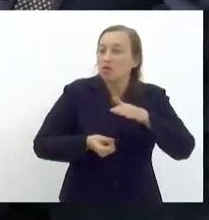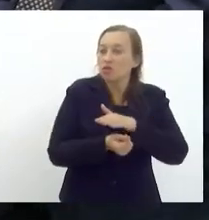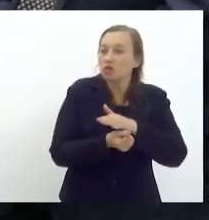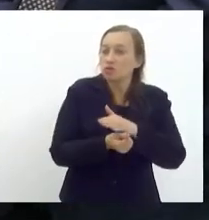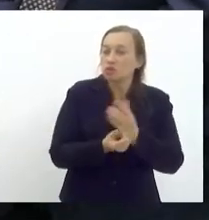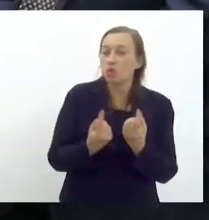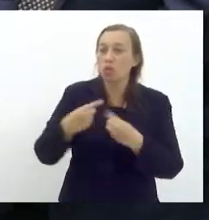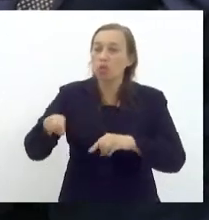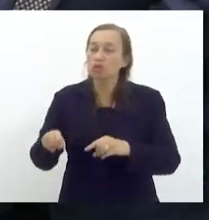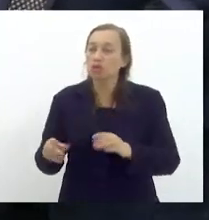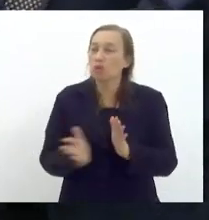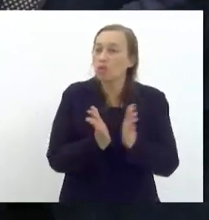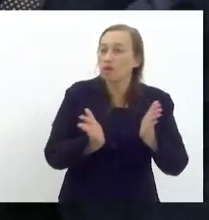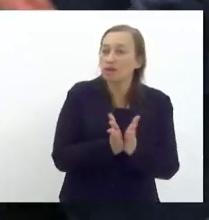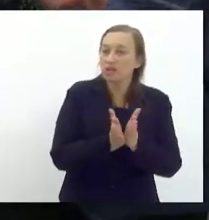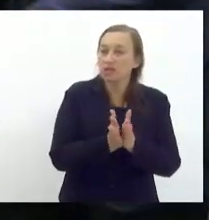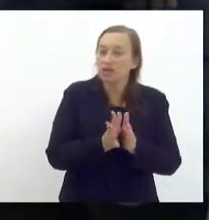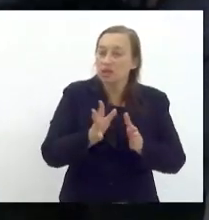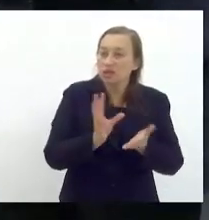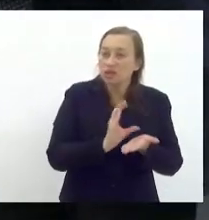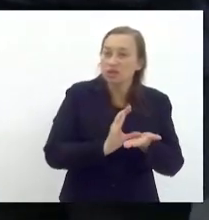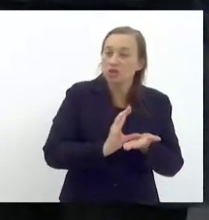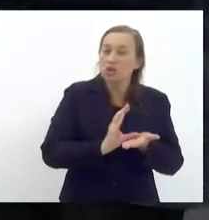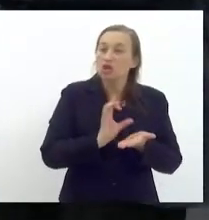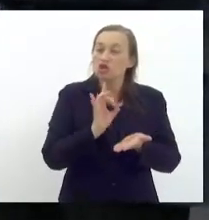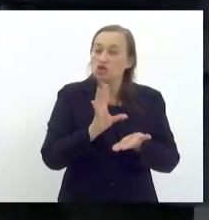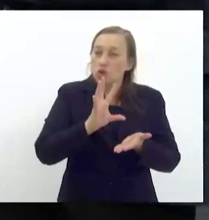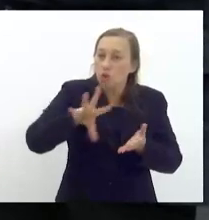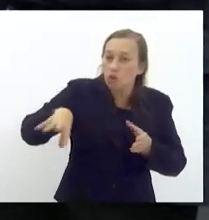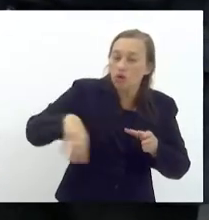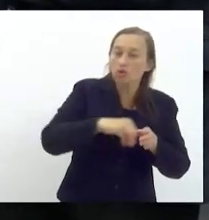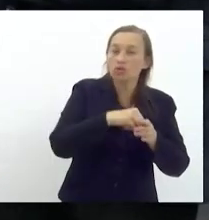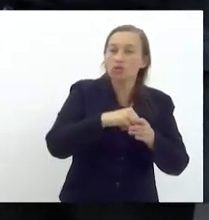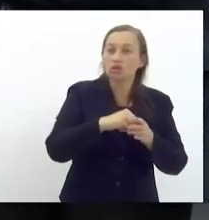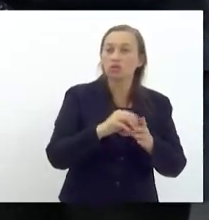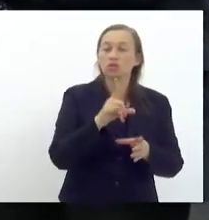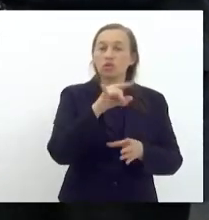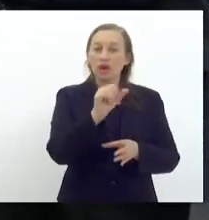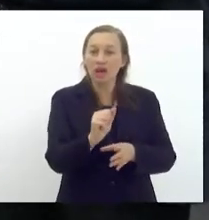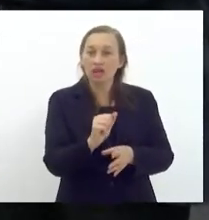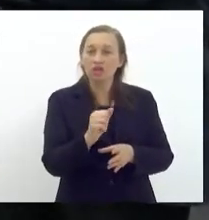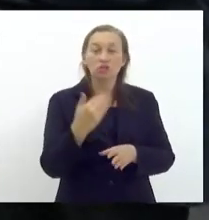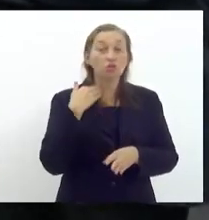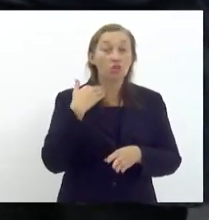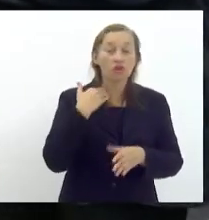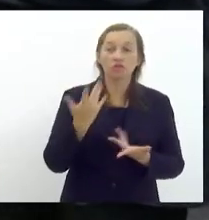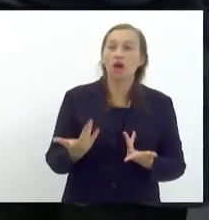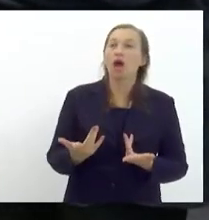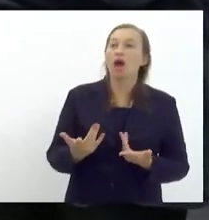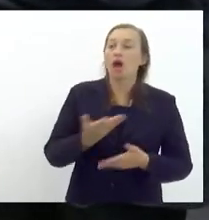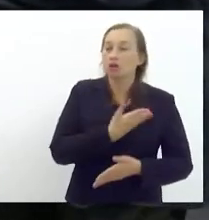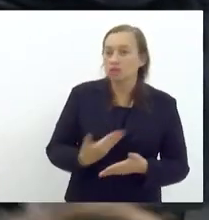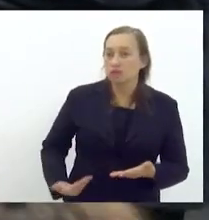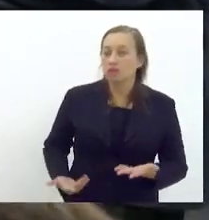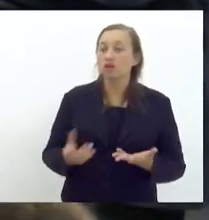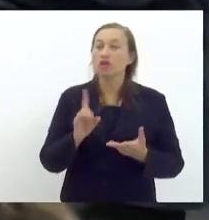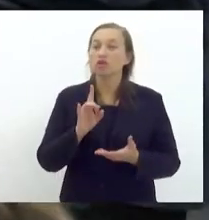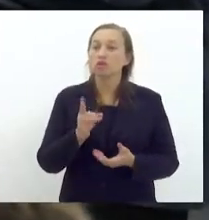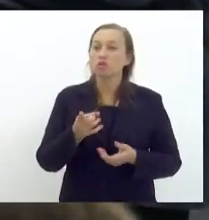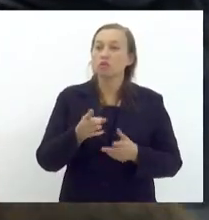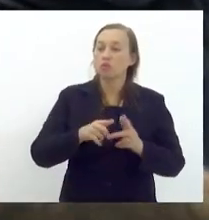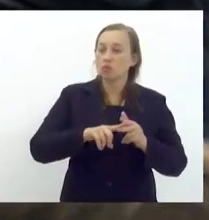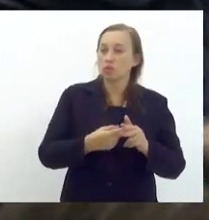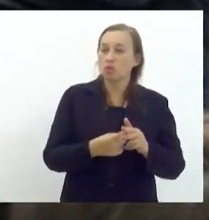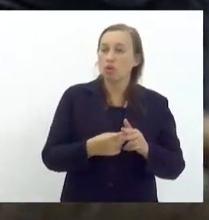à pobreza e se tornaria o incremento do caixa do governo a gente conseguiu superar isso com um acordo a manutenção